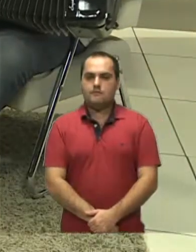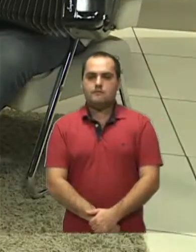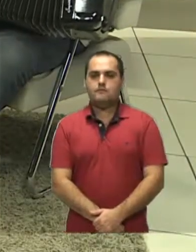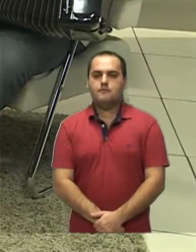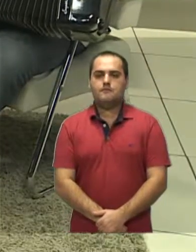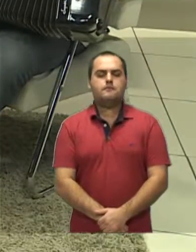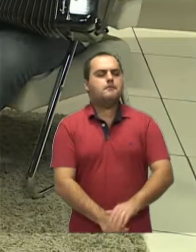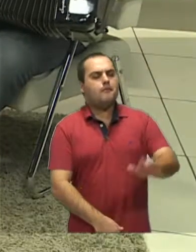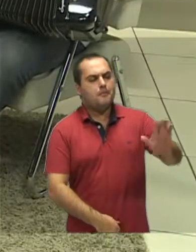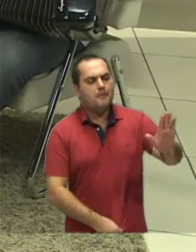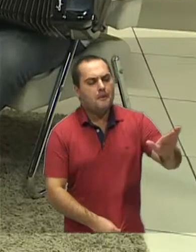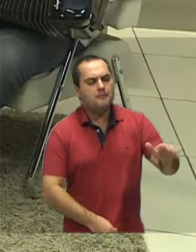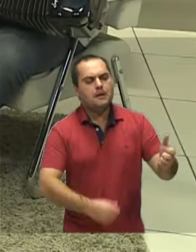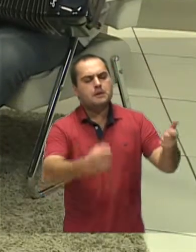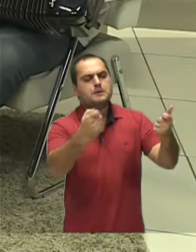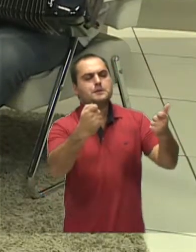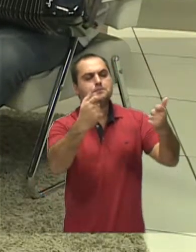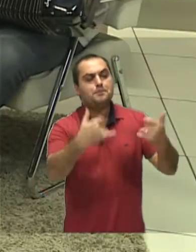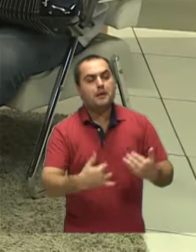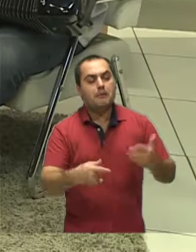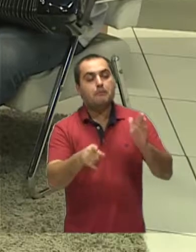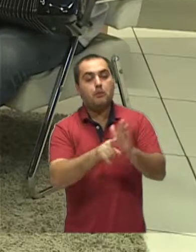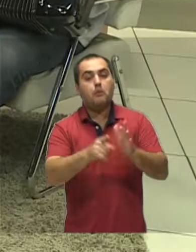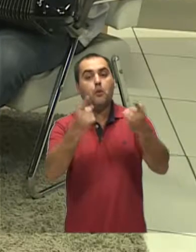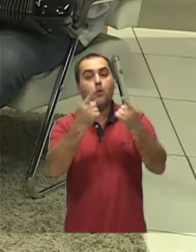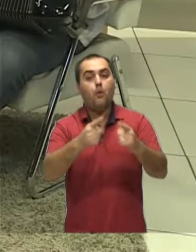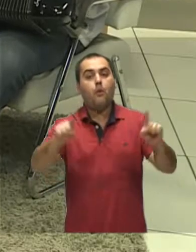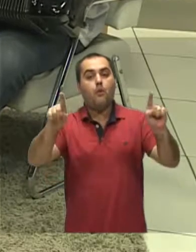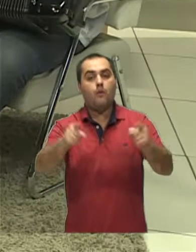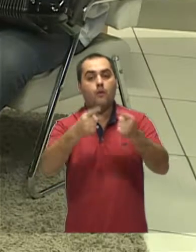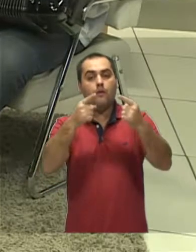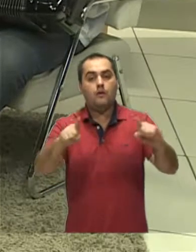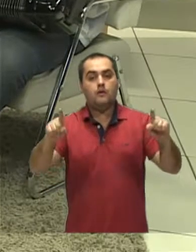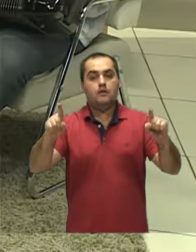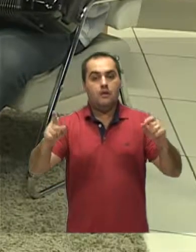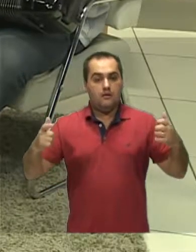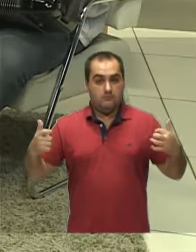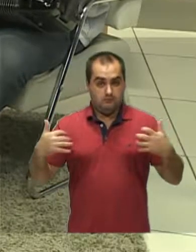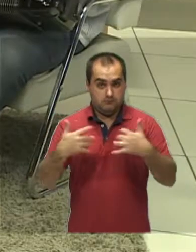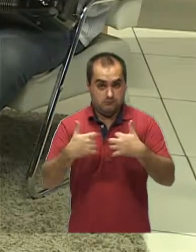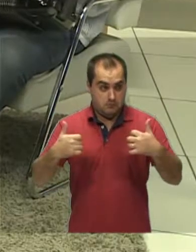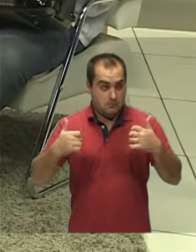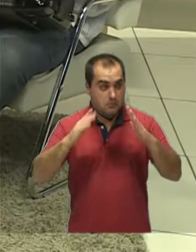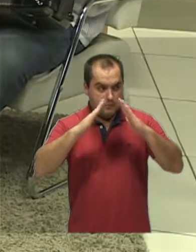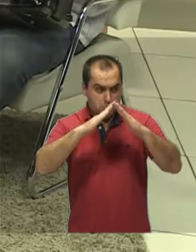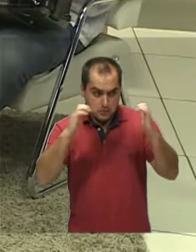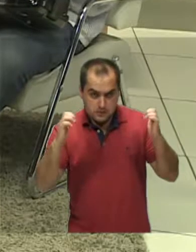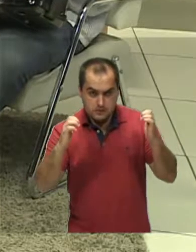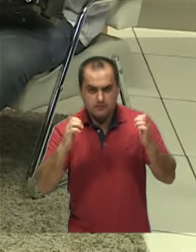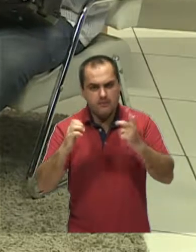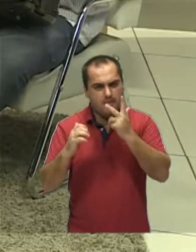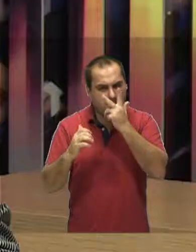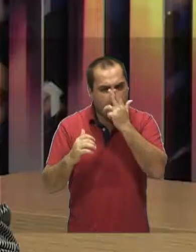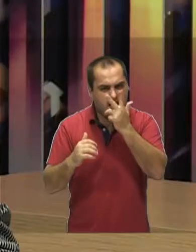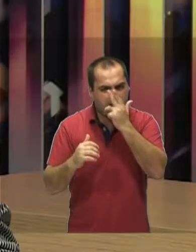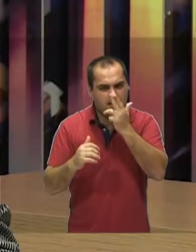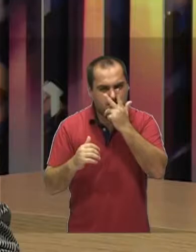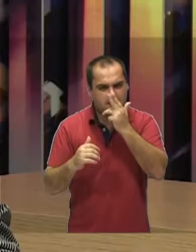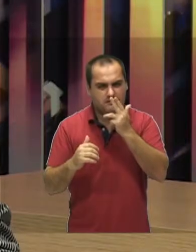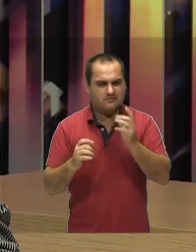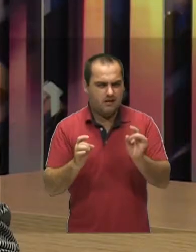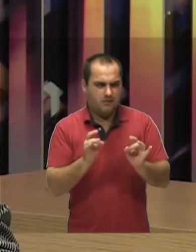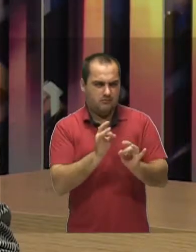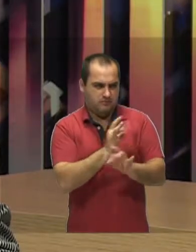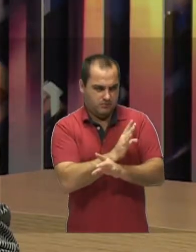Bruno, conta para nós um pouquinho da orquestra de acordeon de Brusque, que parece que, infelizmente, também chegou ao